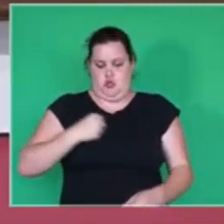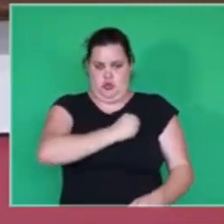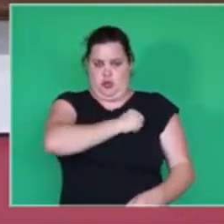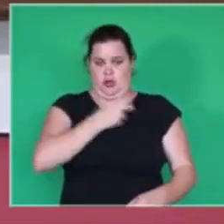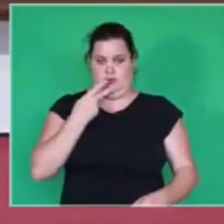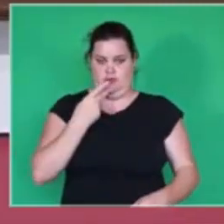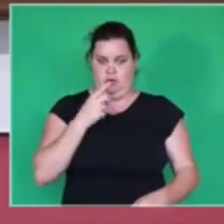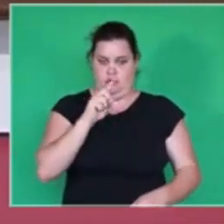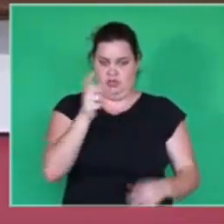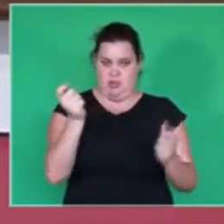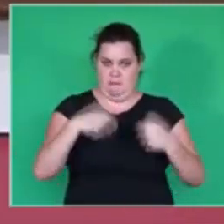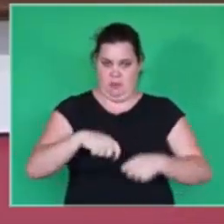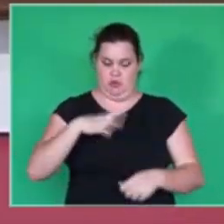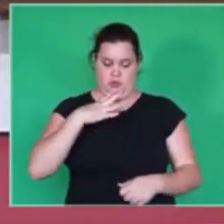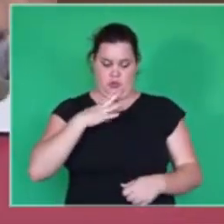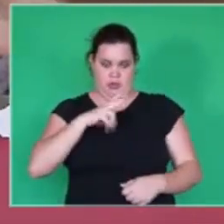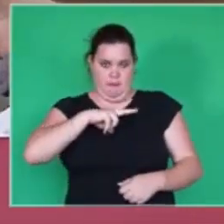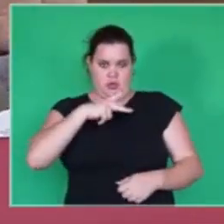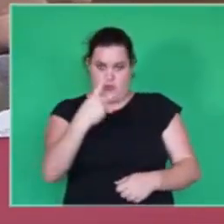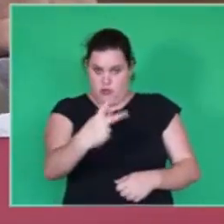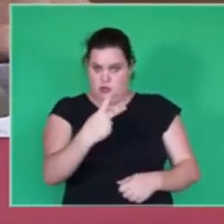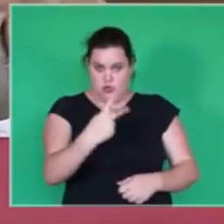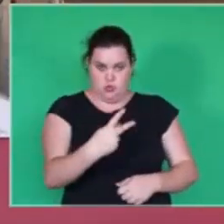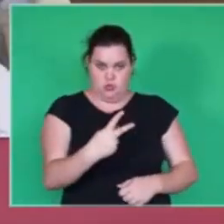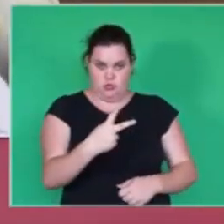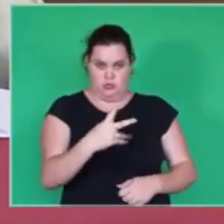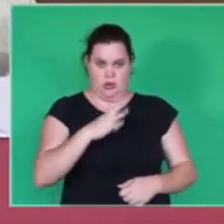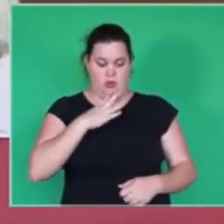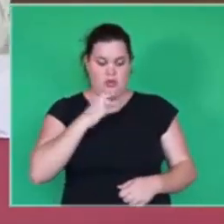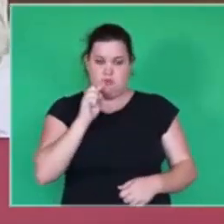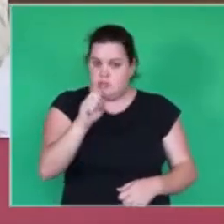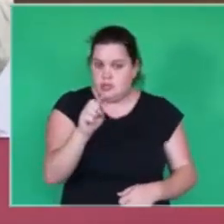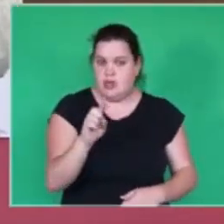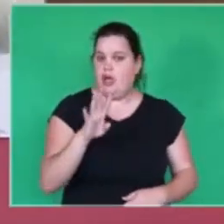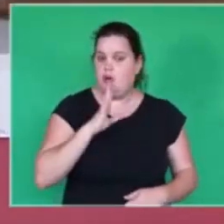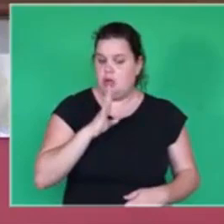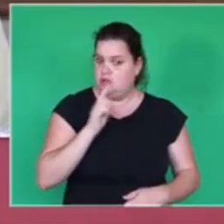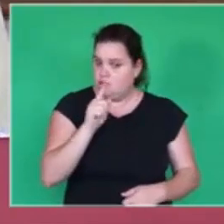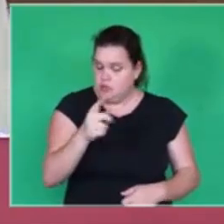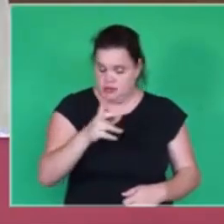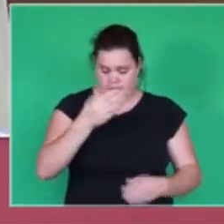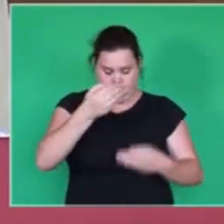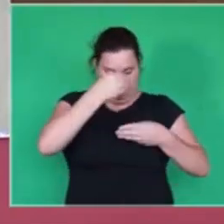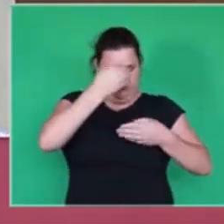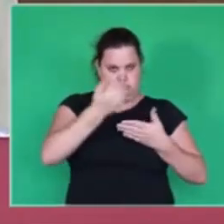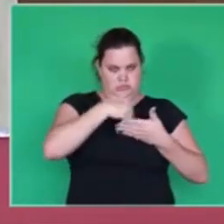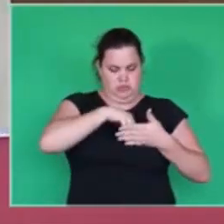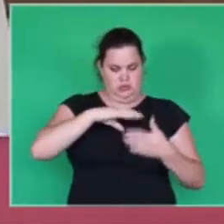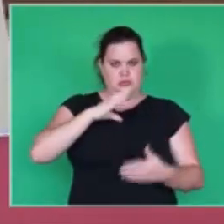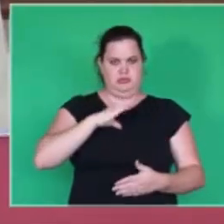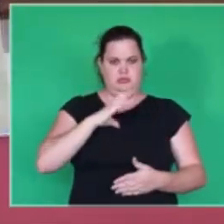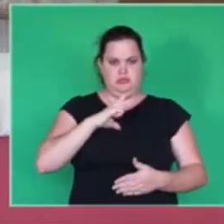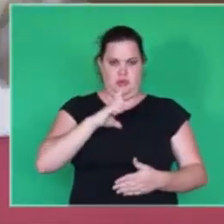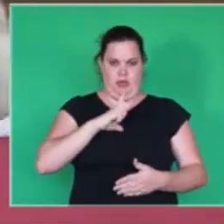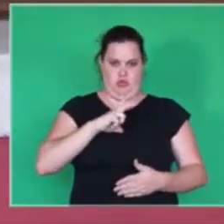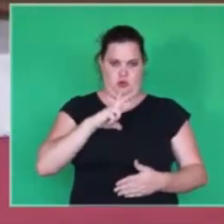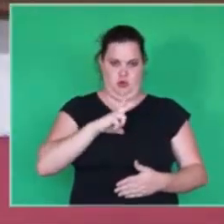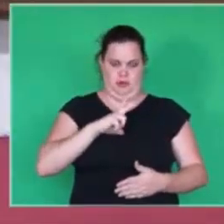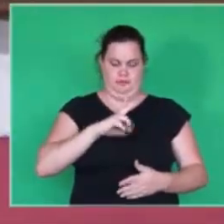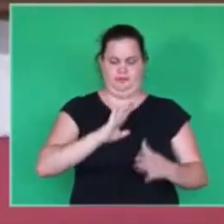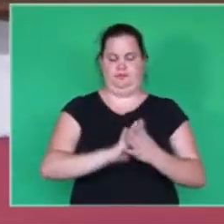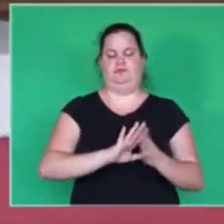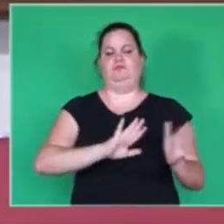antecipando o Espírito Santo que ia ser derramado, inclusive quando Davi, lá no